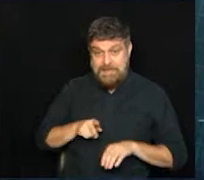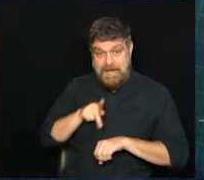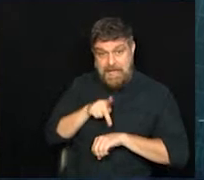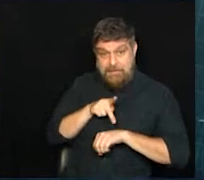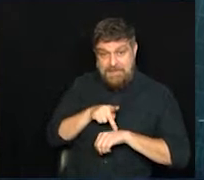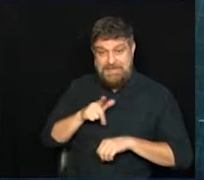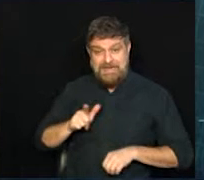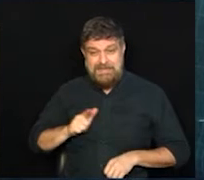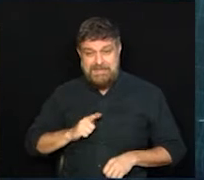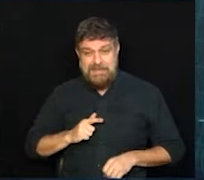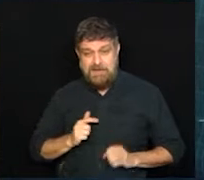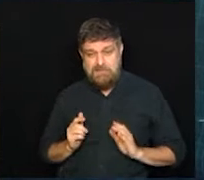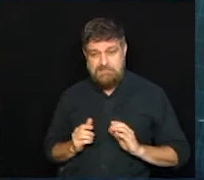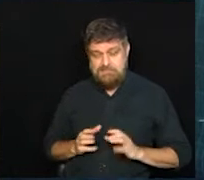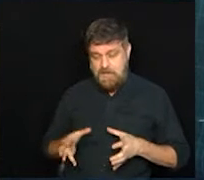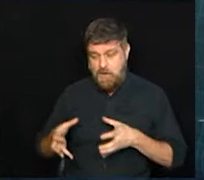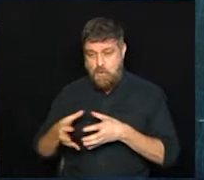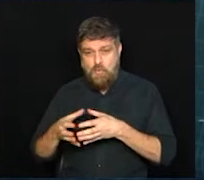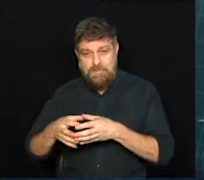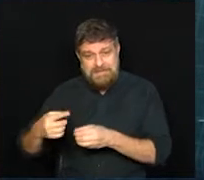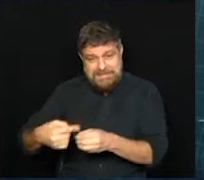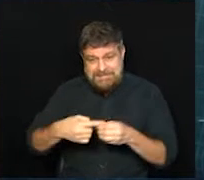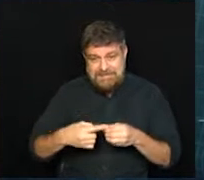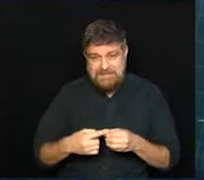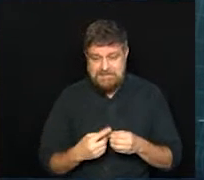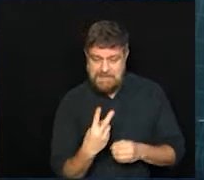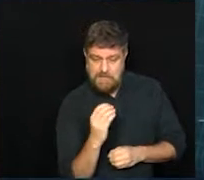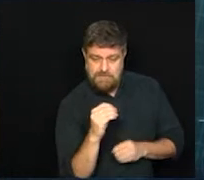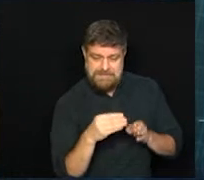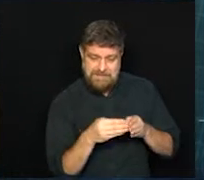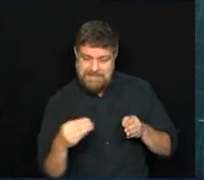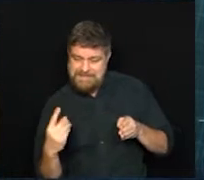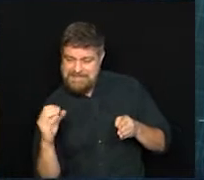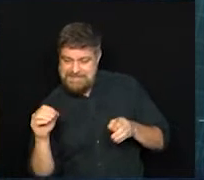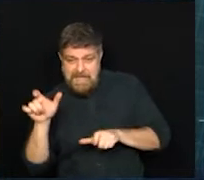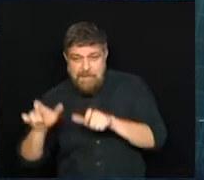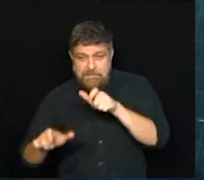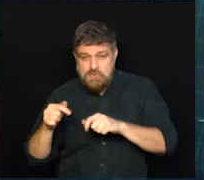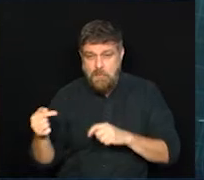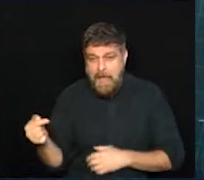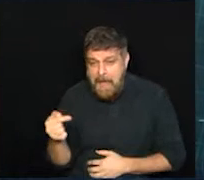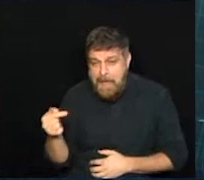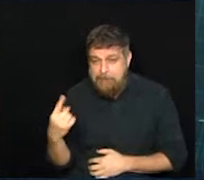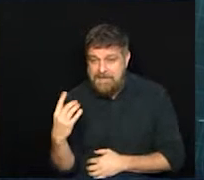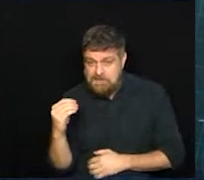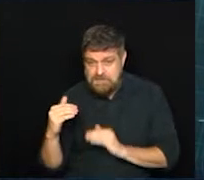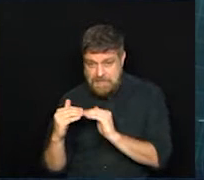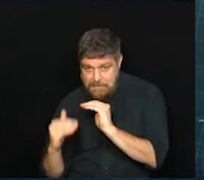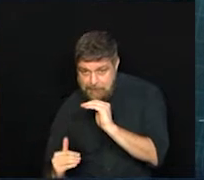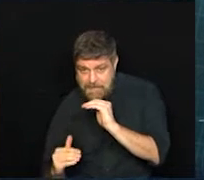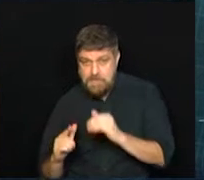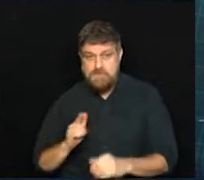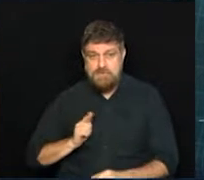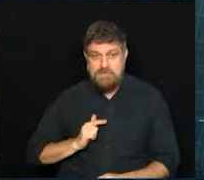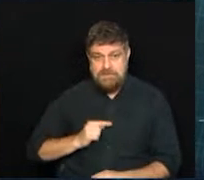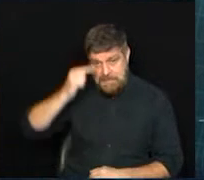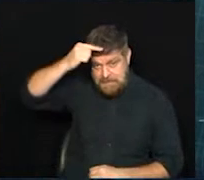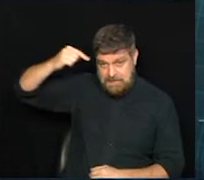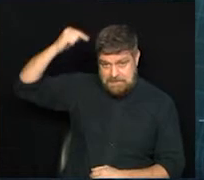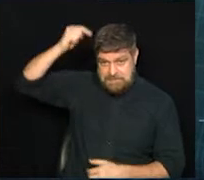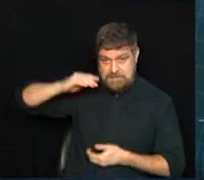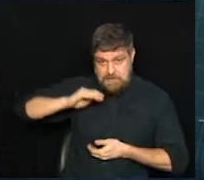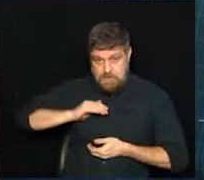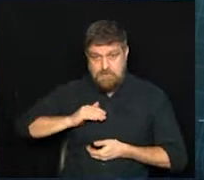Pedreira estão entre 200 e 100 óbitos e as únicas cidades com menos de 100 óbitos são Santo Antônio de